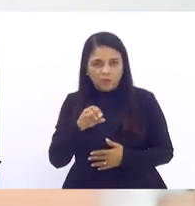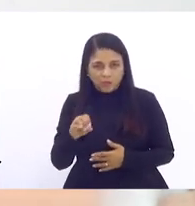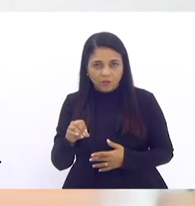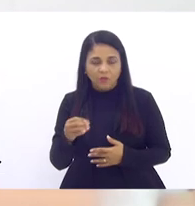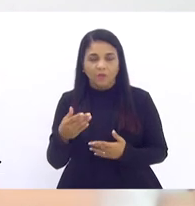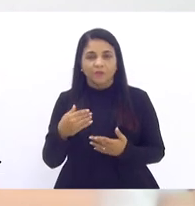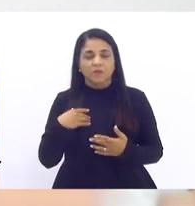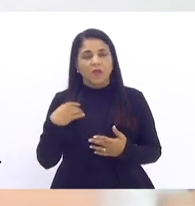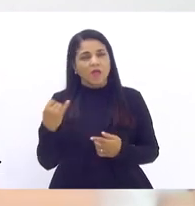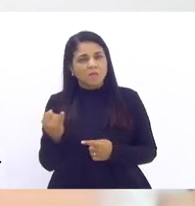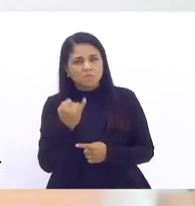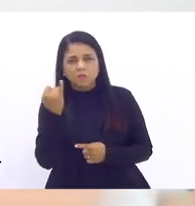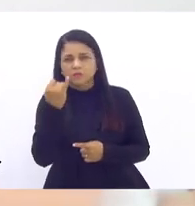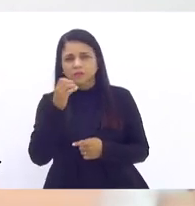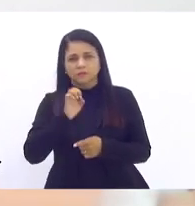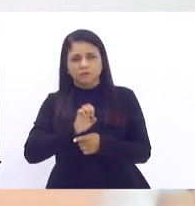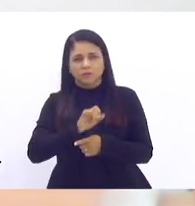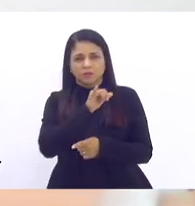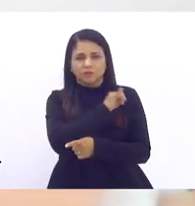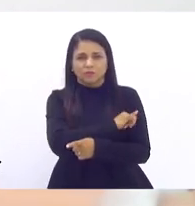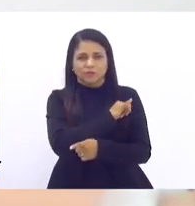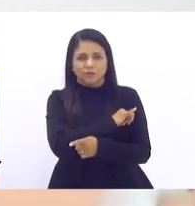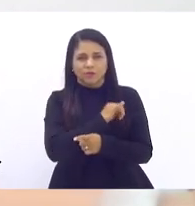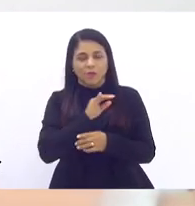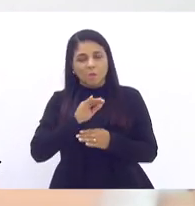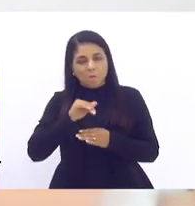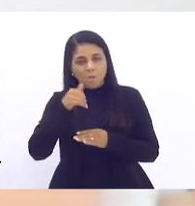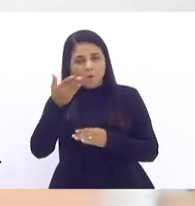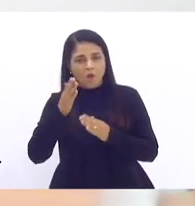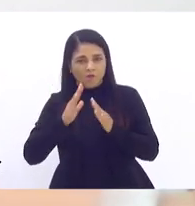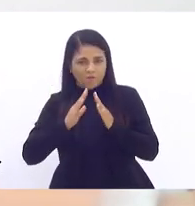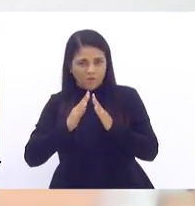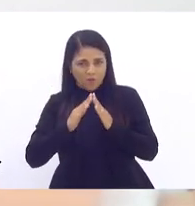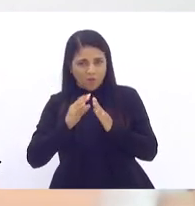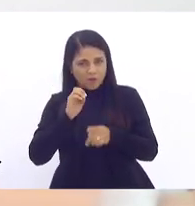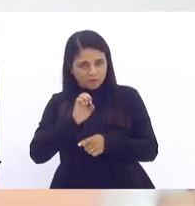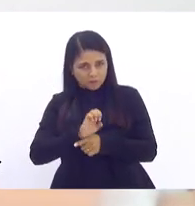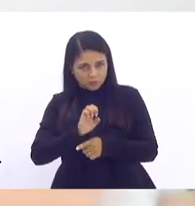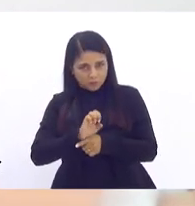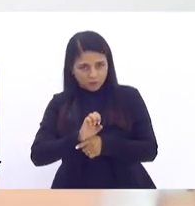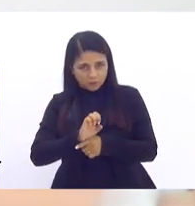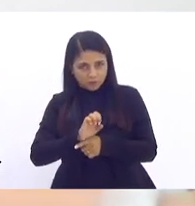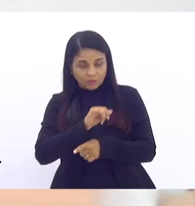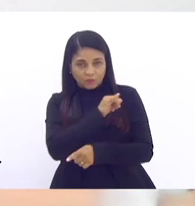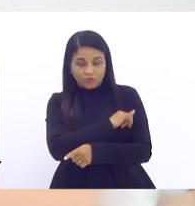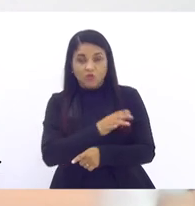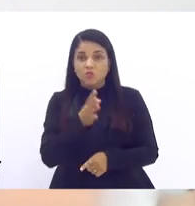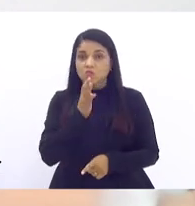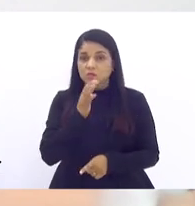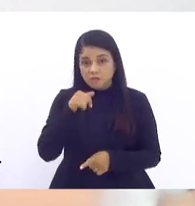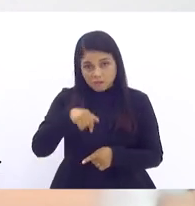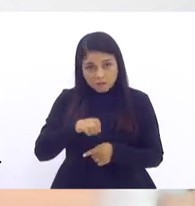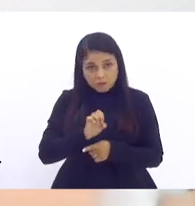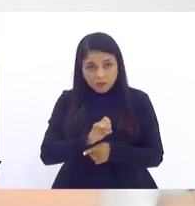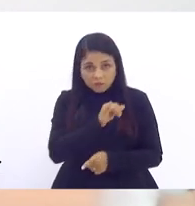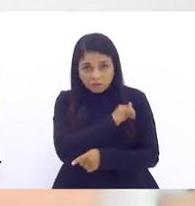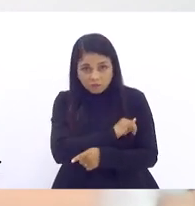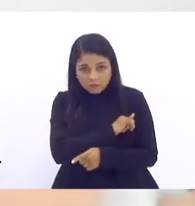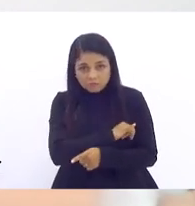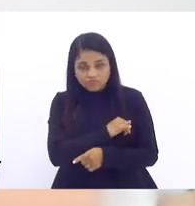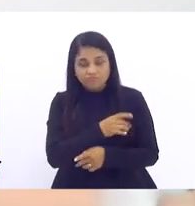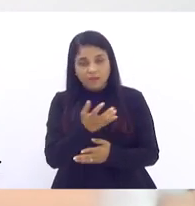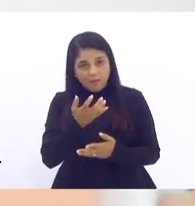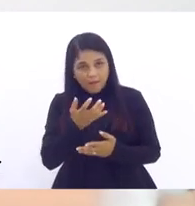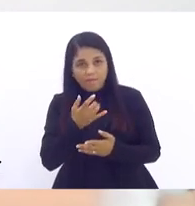é o estado que quem não conhece quem mora fora do Rio que não conhece o Rio tem vontade de conhecer mas aqui acabou que